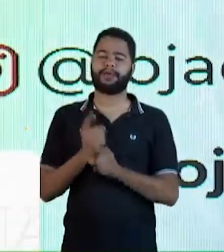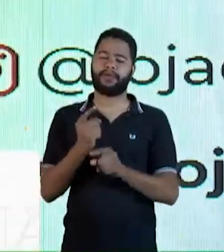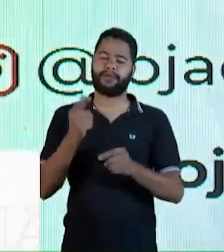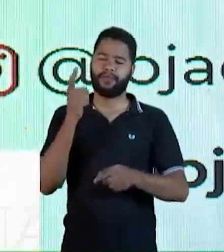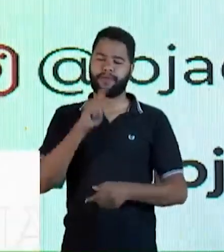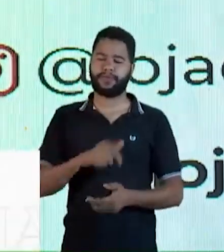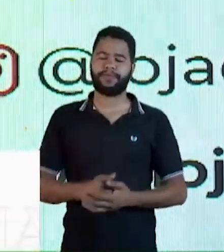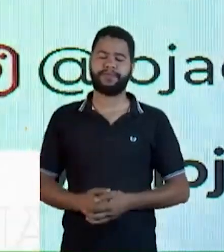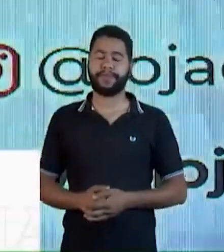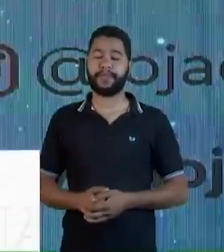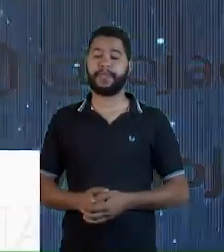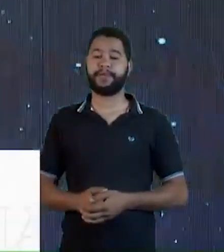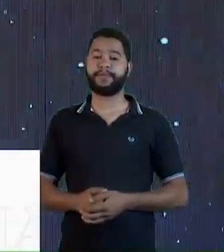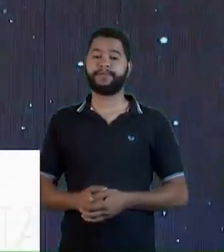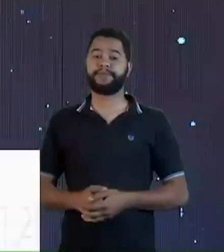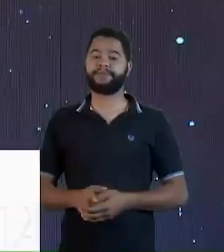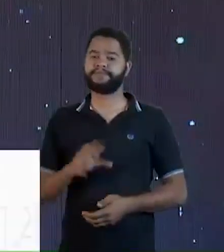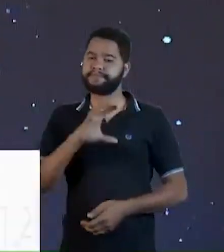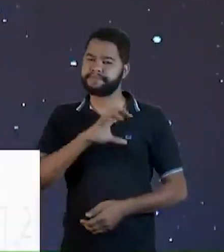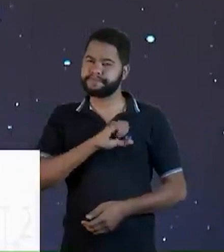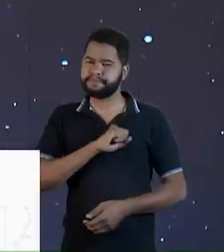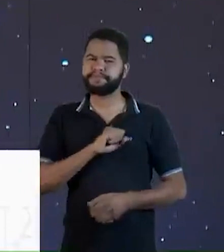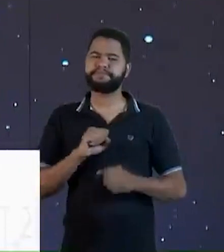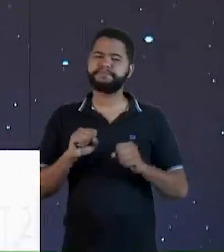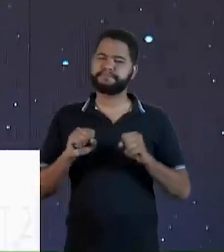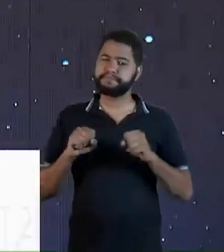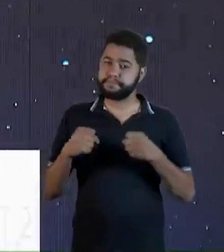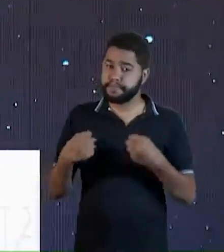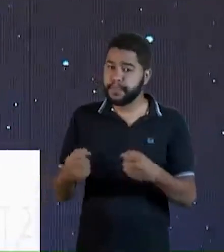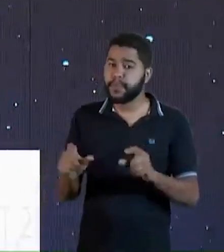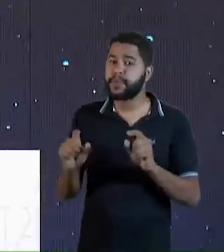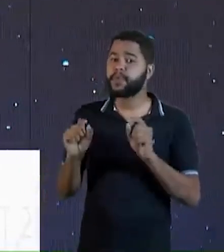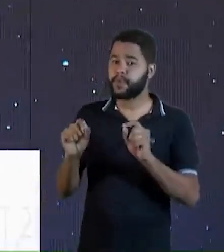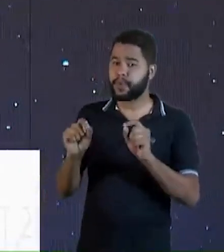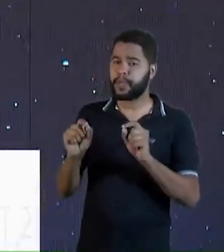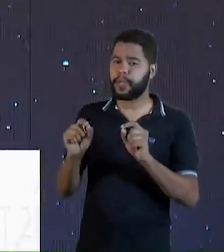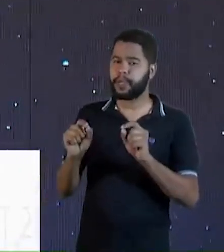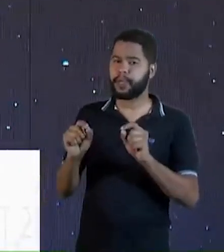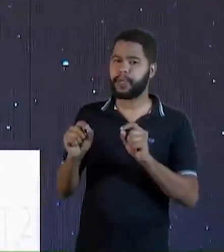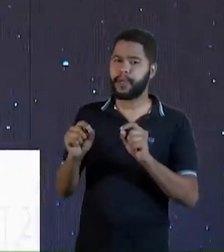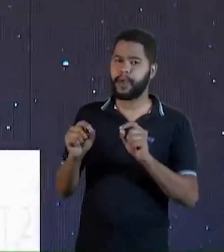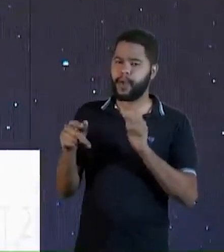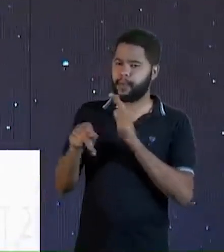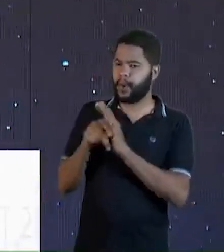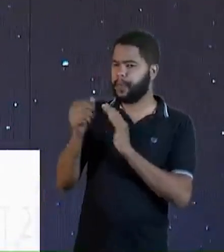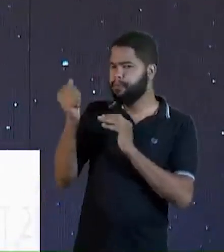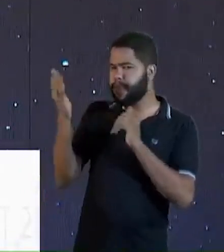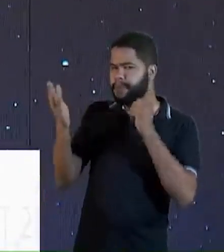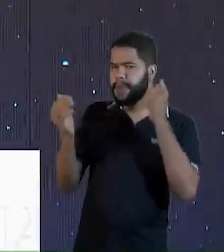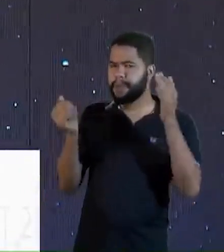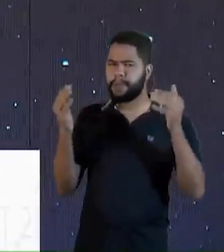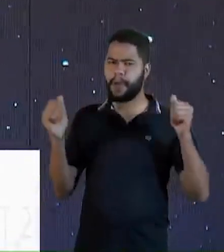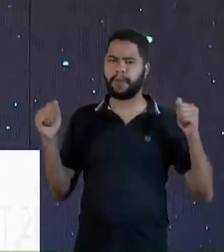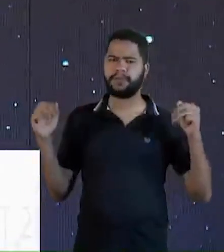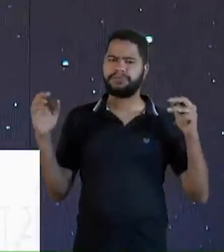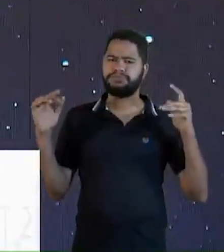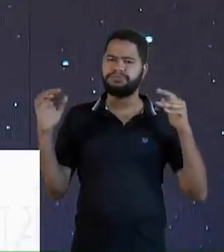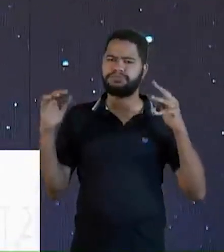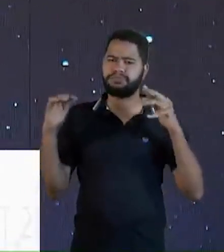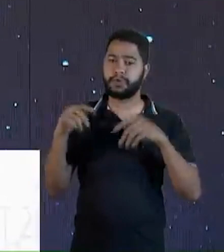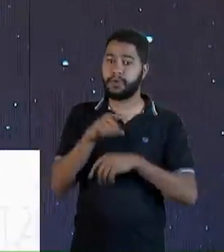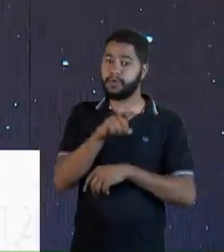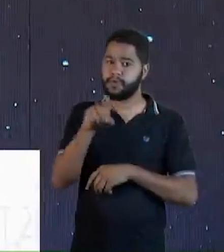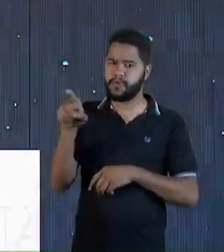achei amados insisto em que como estrangeiros e peregrinos do mundo